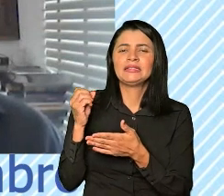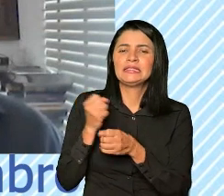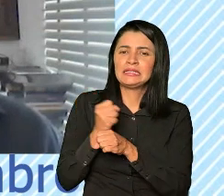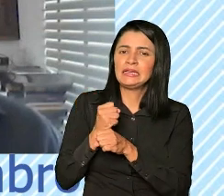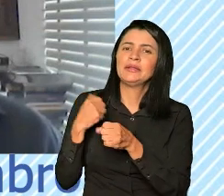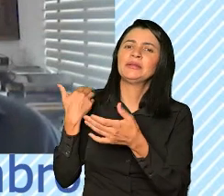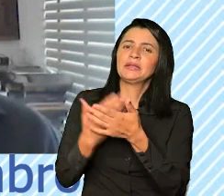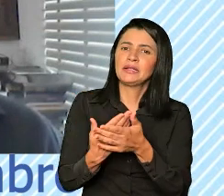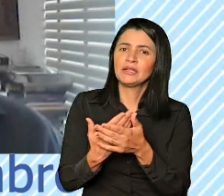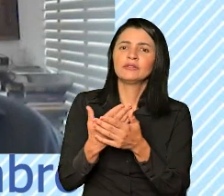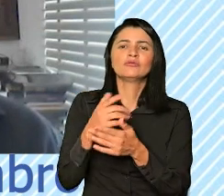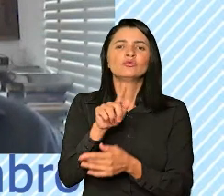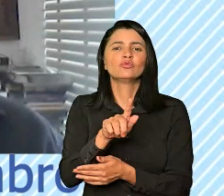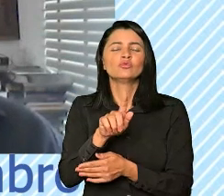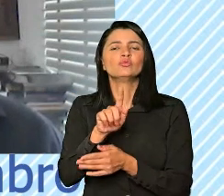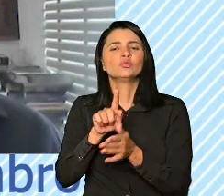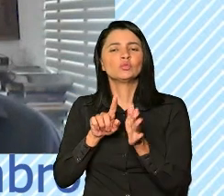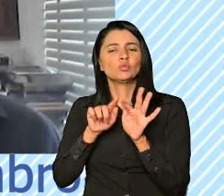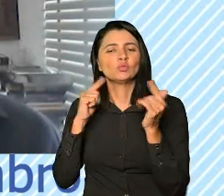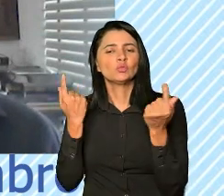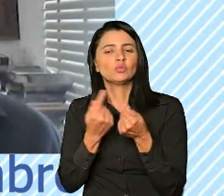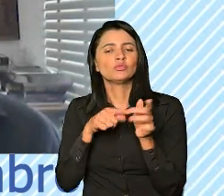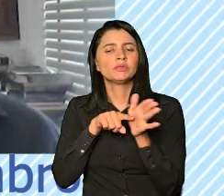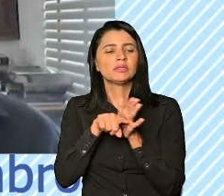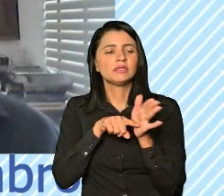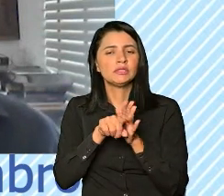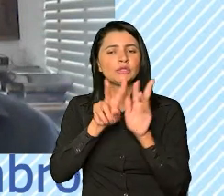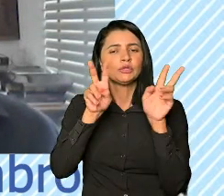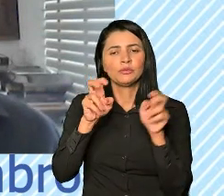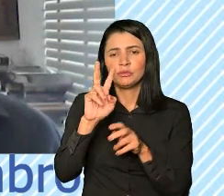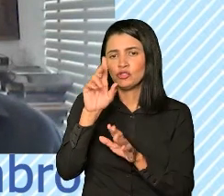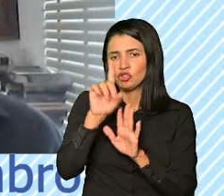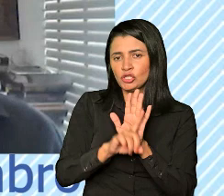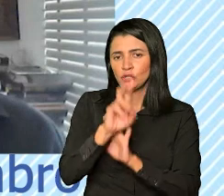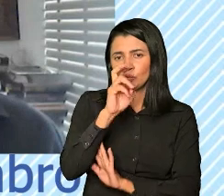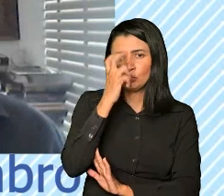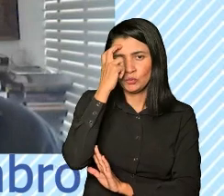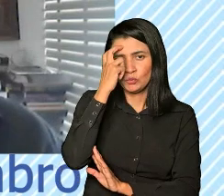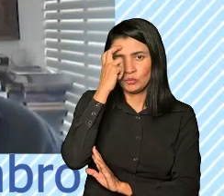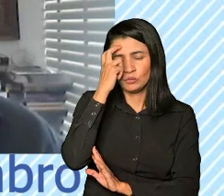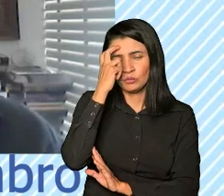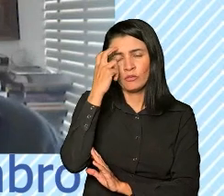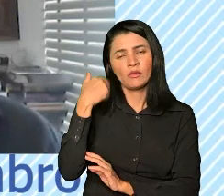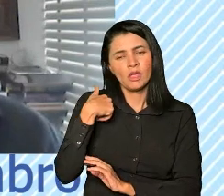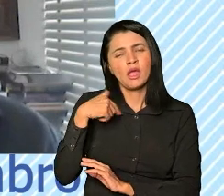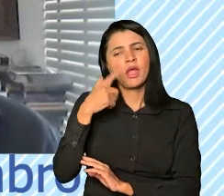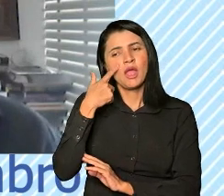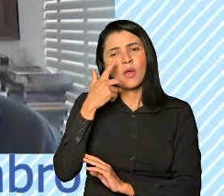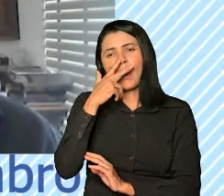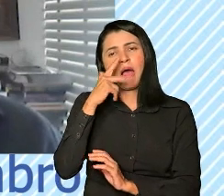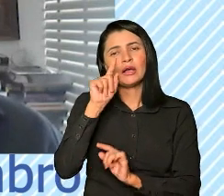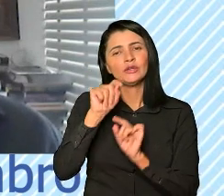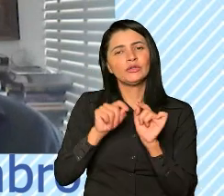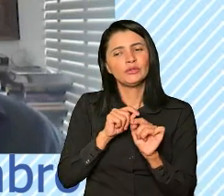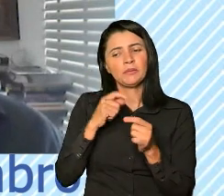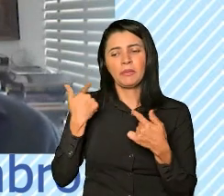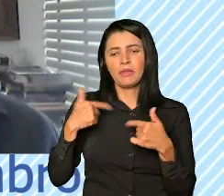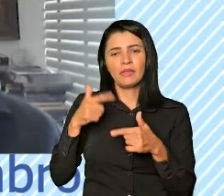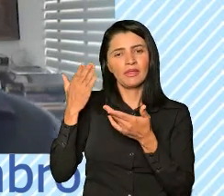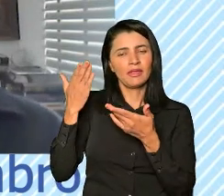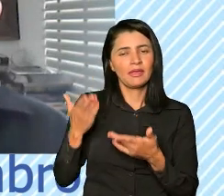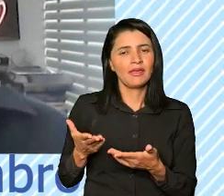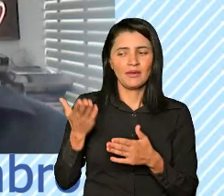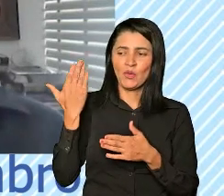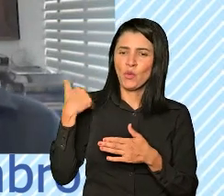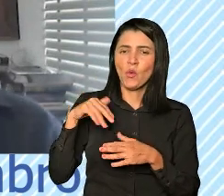de pesquisa sobre direitos culturais, e eu acho que eu dei trabalho ao Ricardo quando eu